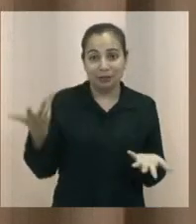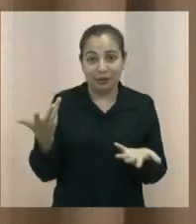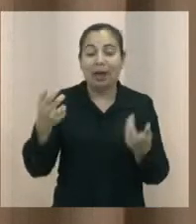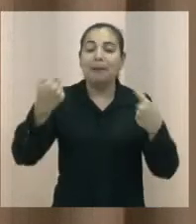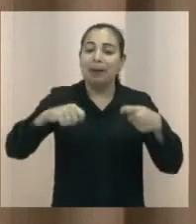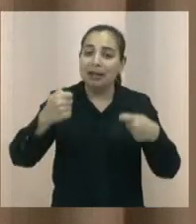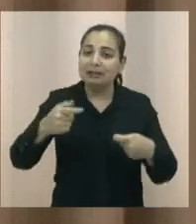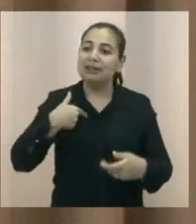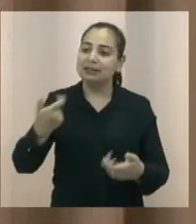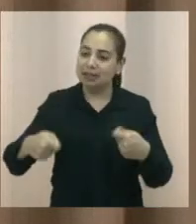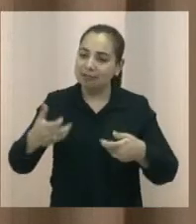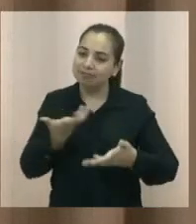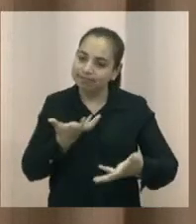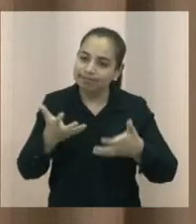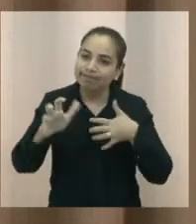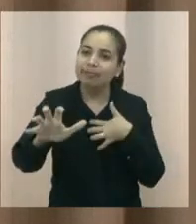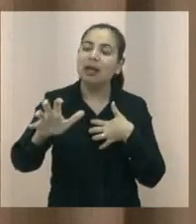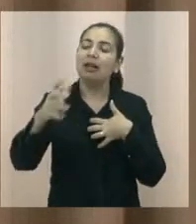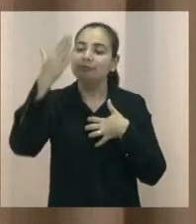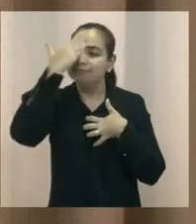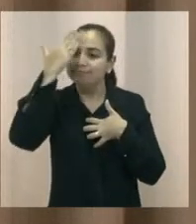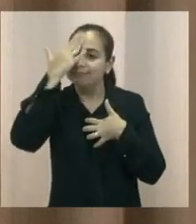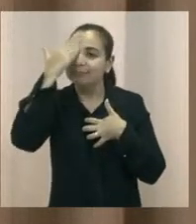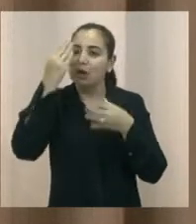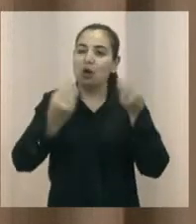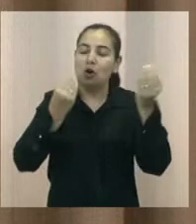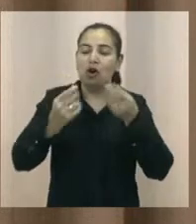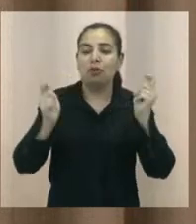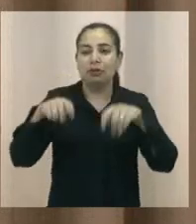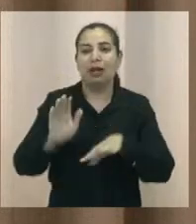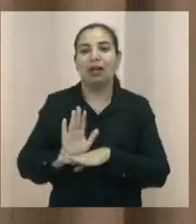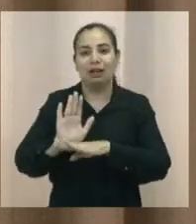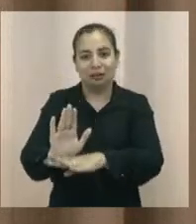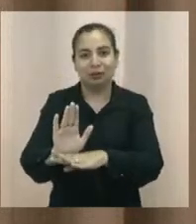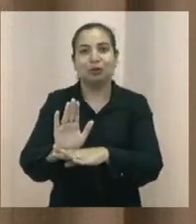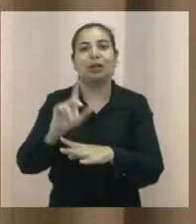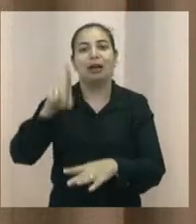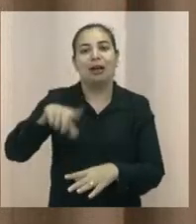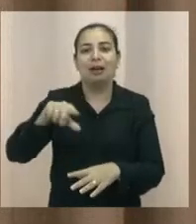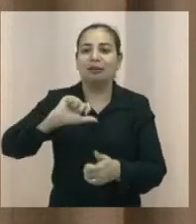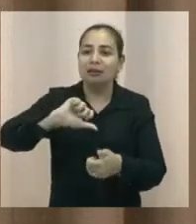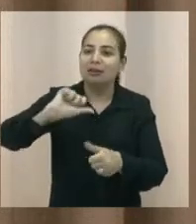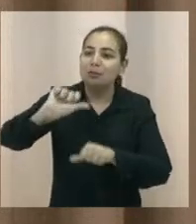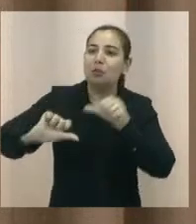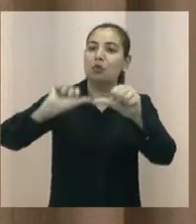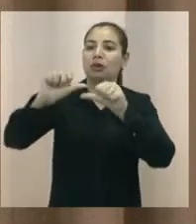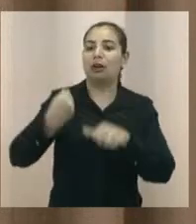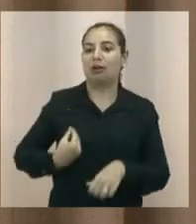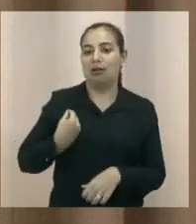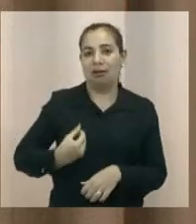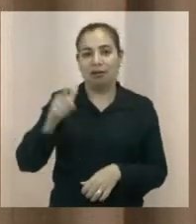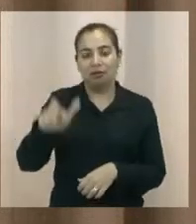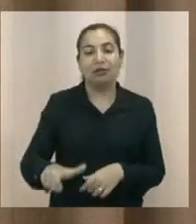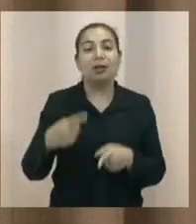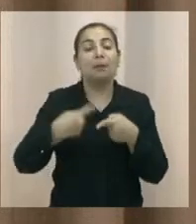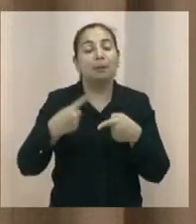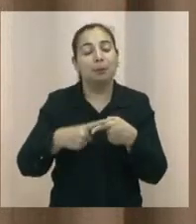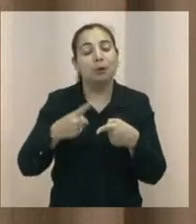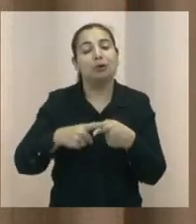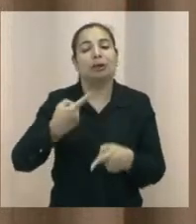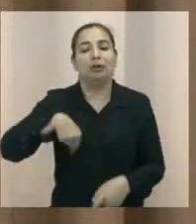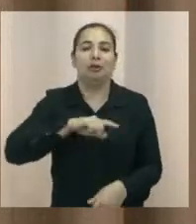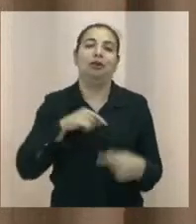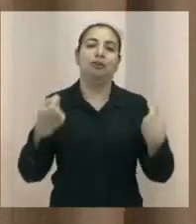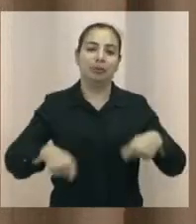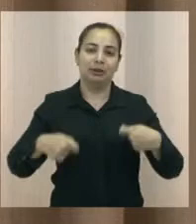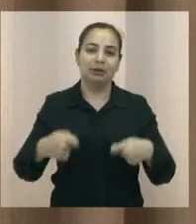se colocar no lugar, muitas vezes, para poder fazer transformação social, porque esse é o gás, essa energia que a gente precisa tanto para,